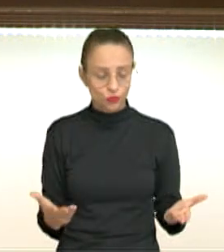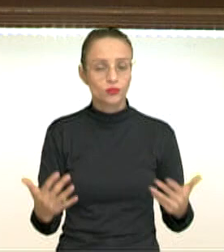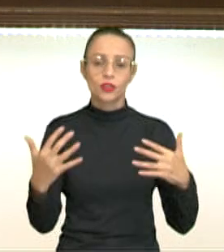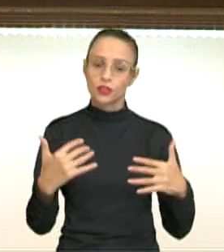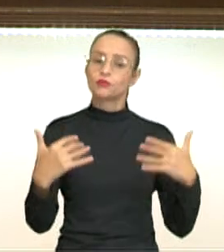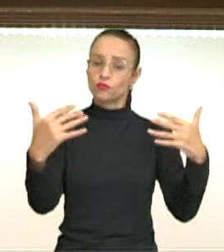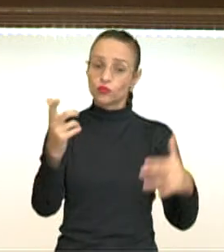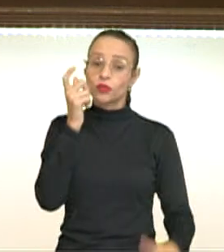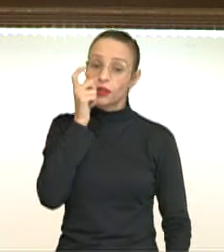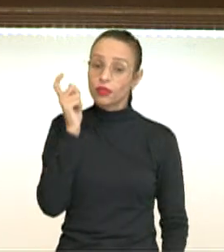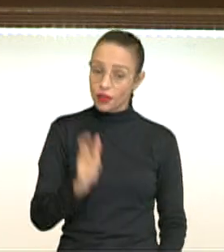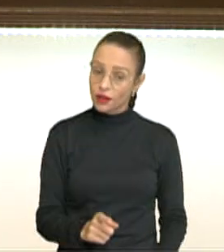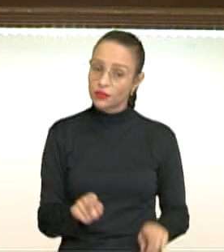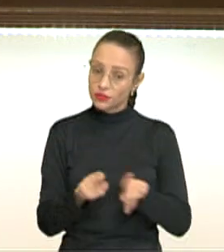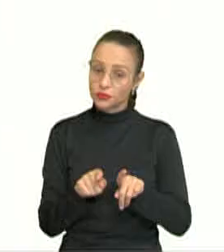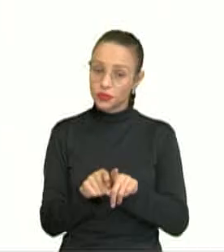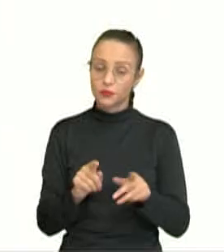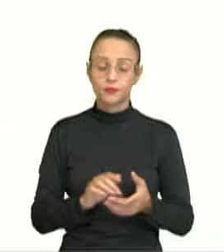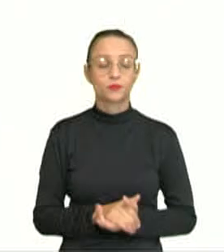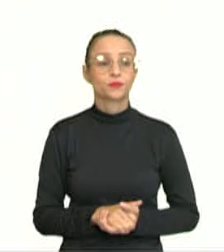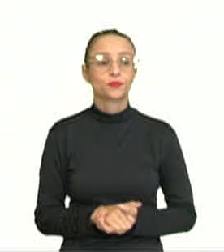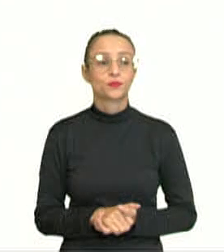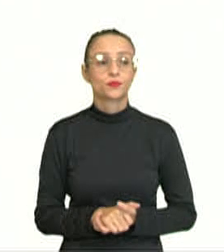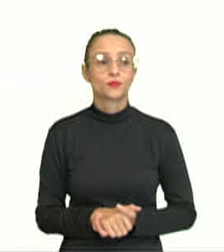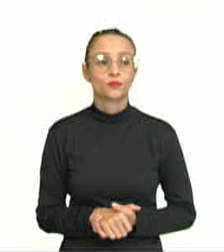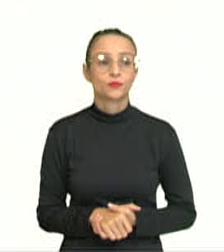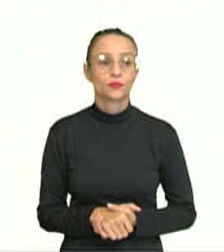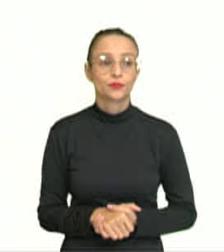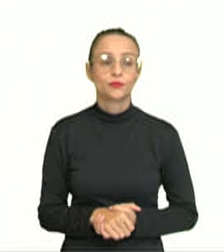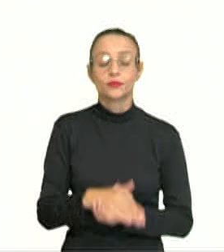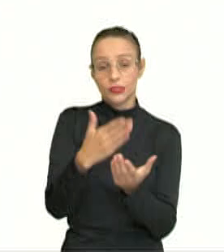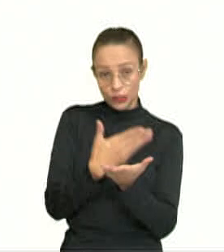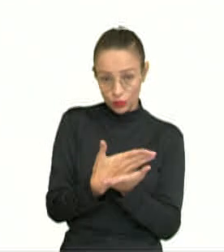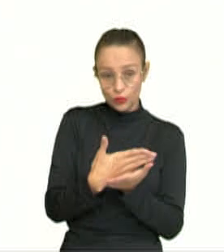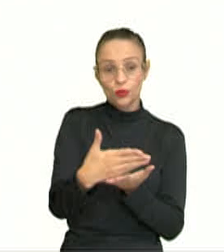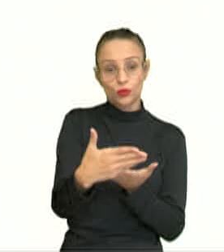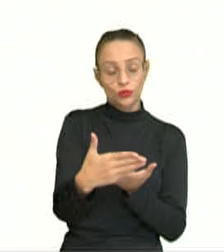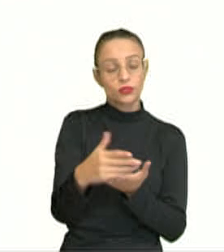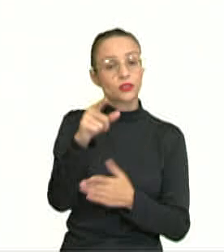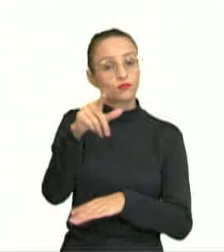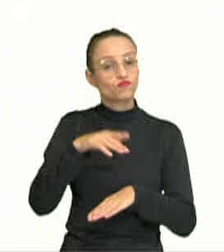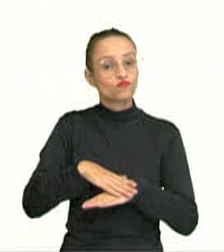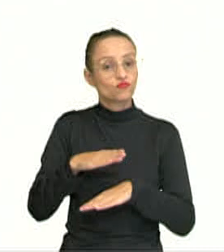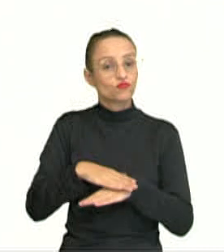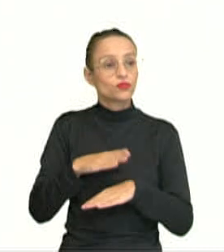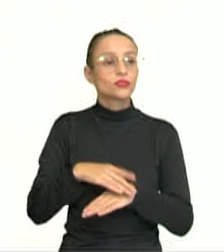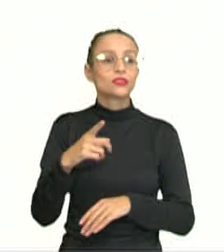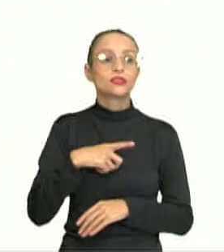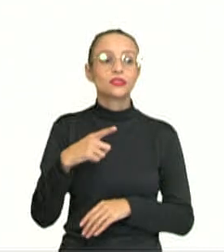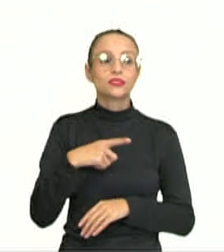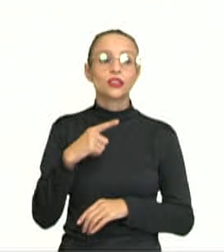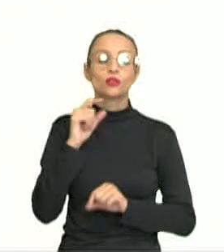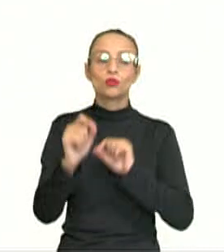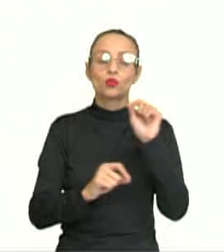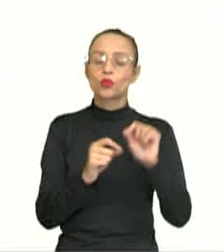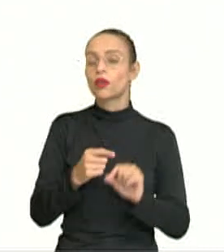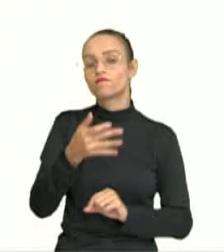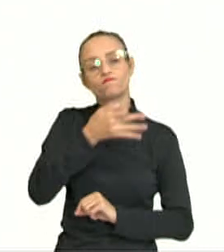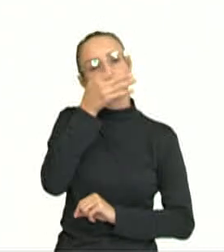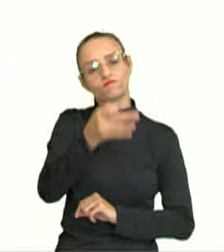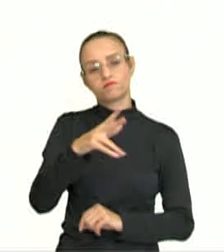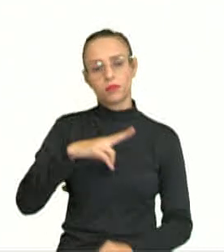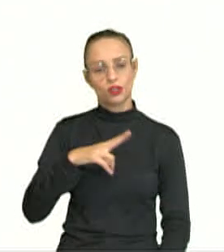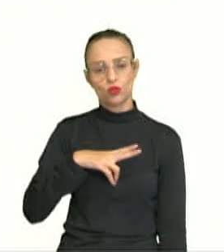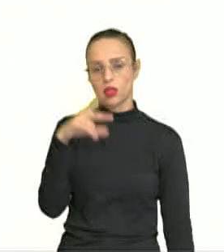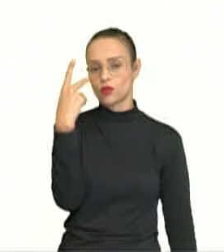se interesse no assunto que você está apresentando. Na introdução, você vai ter uma expressão de um ponto de vista pessoal.